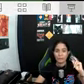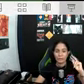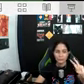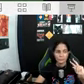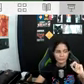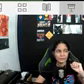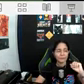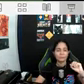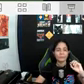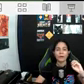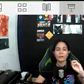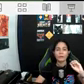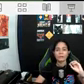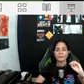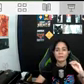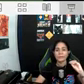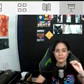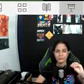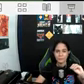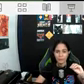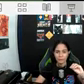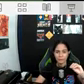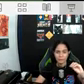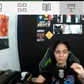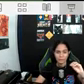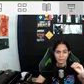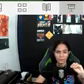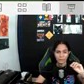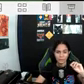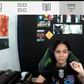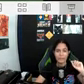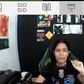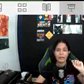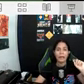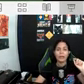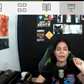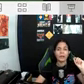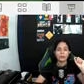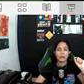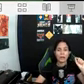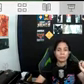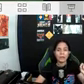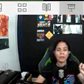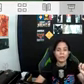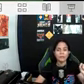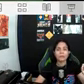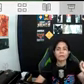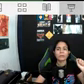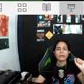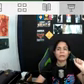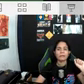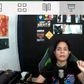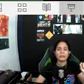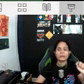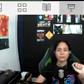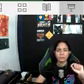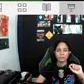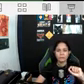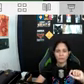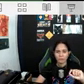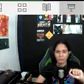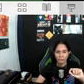é a aula 2, onde a gente tem as seguintes perguntas. A pergunta a que